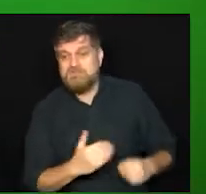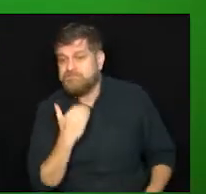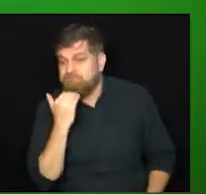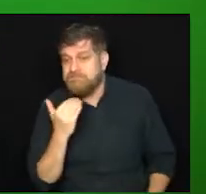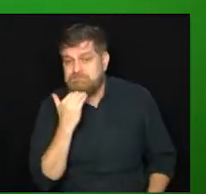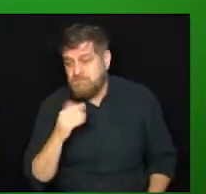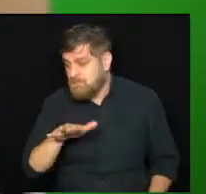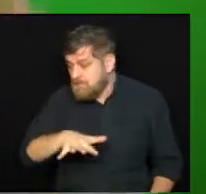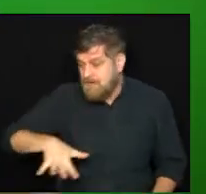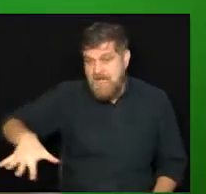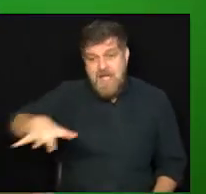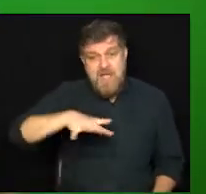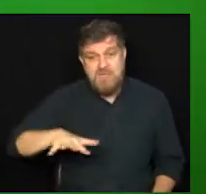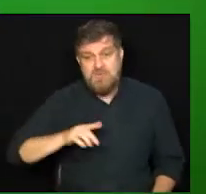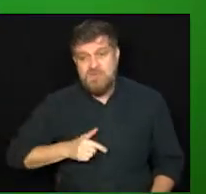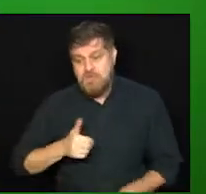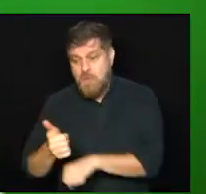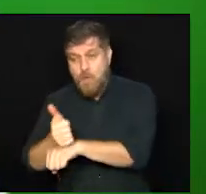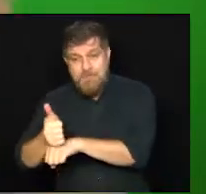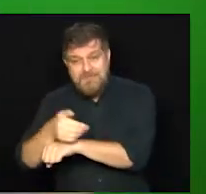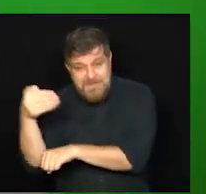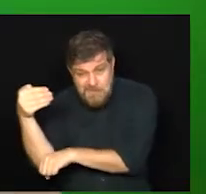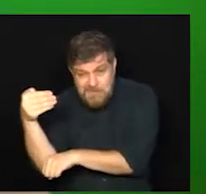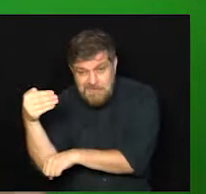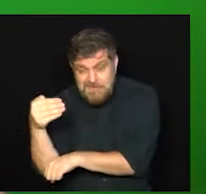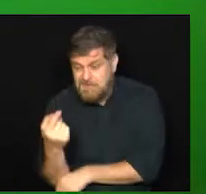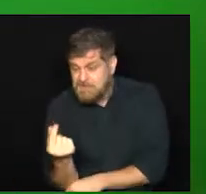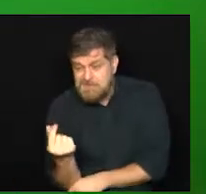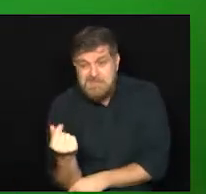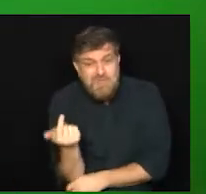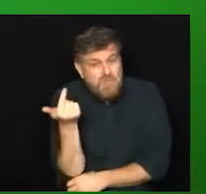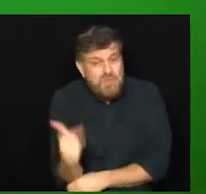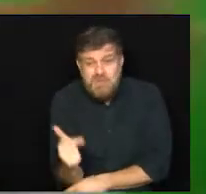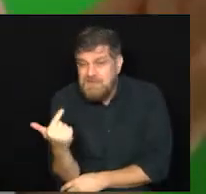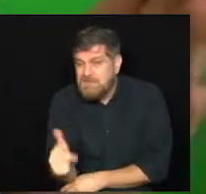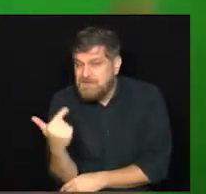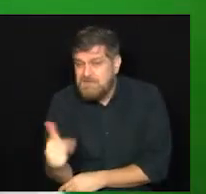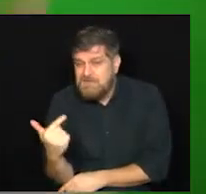setor não tem previsão de faturamento